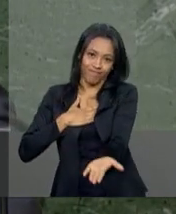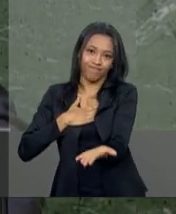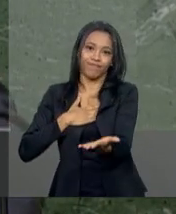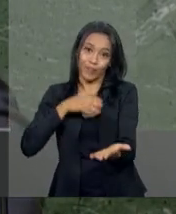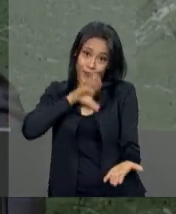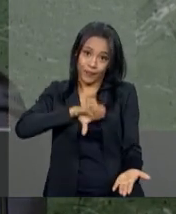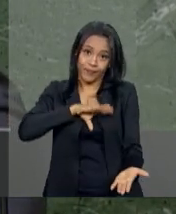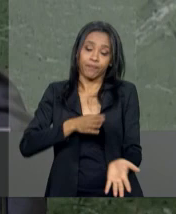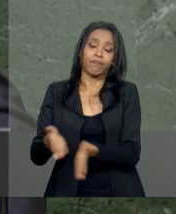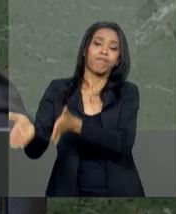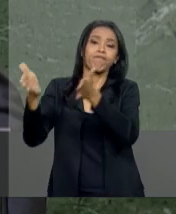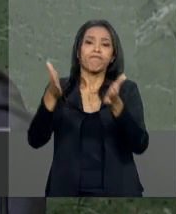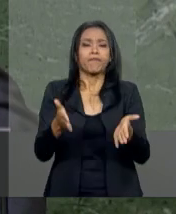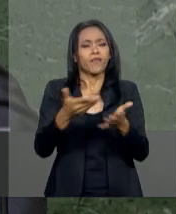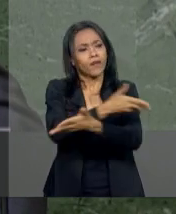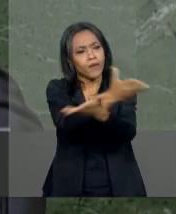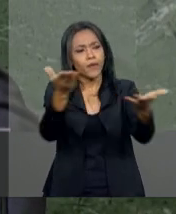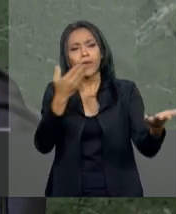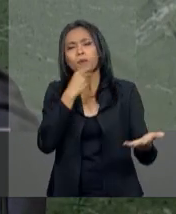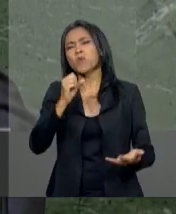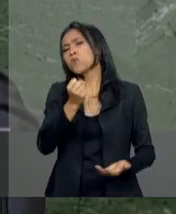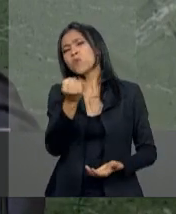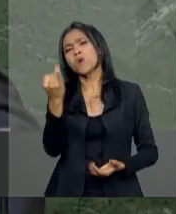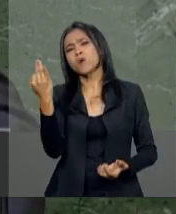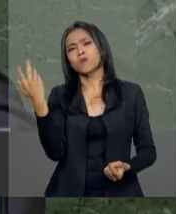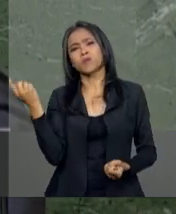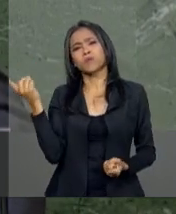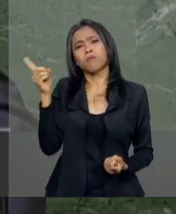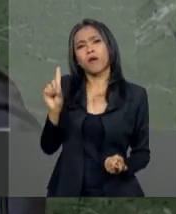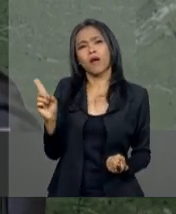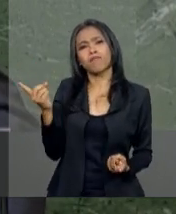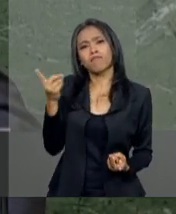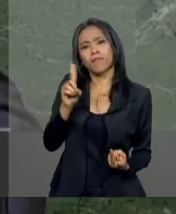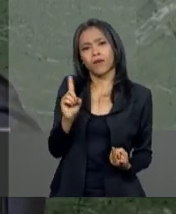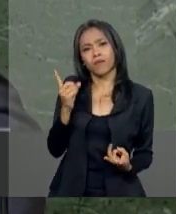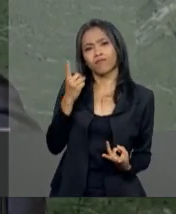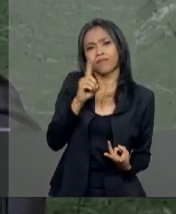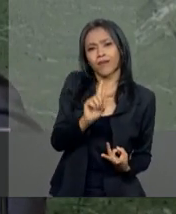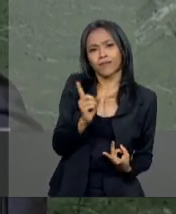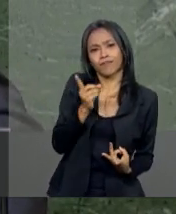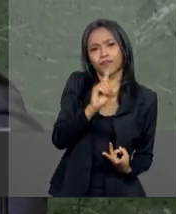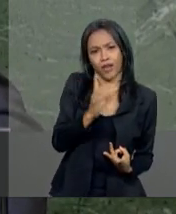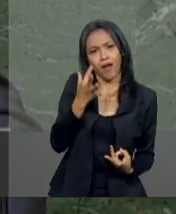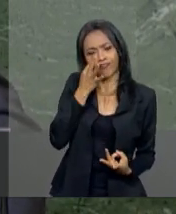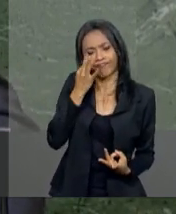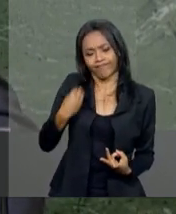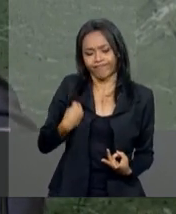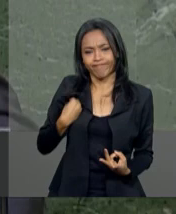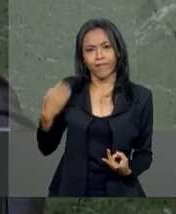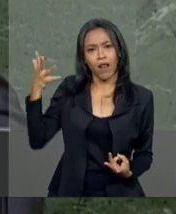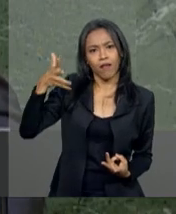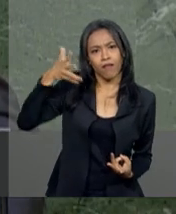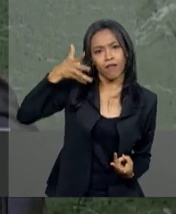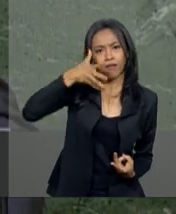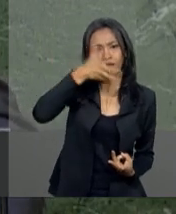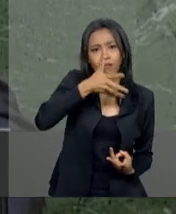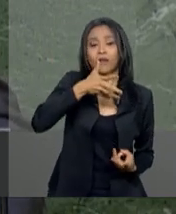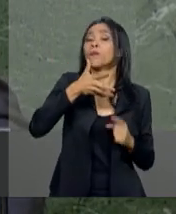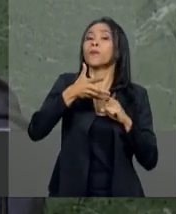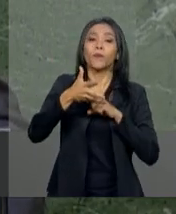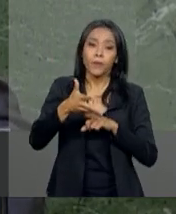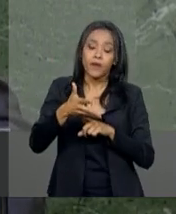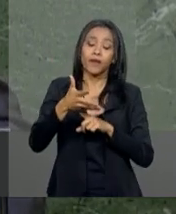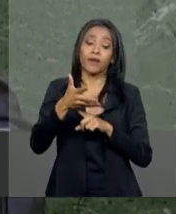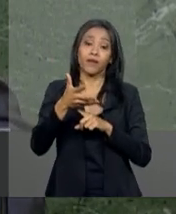senhores quantos moradores já não vieram a esta tribuna advogar o